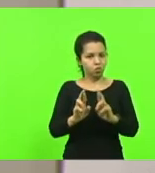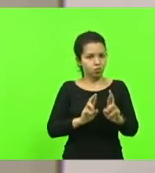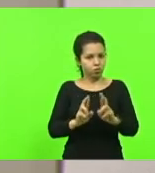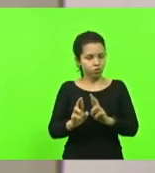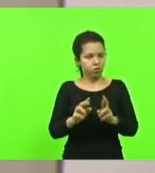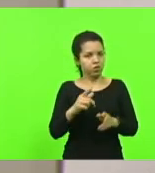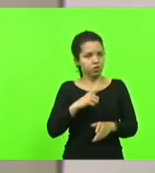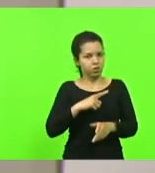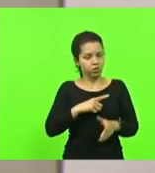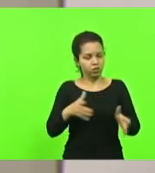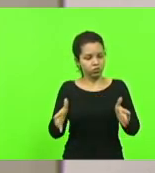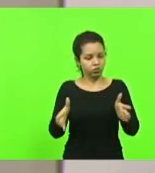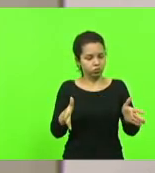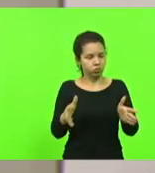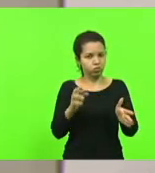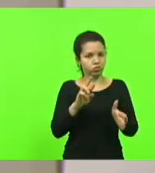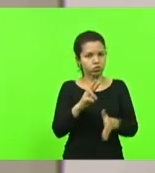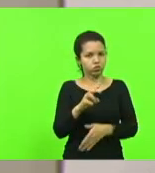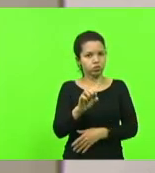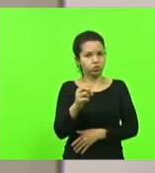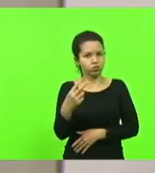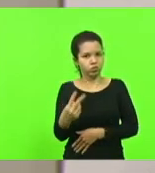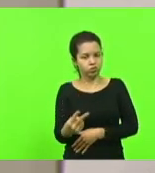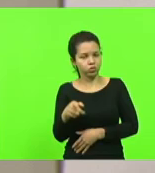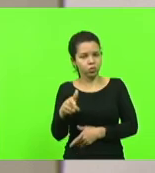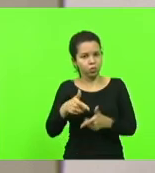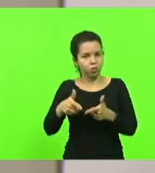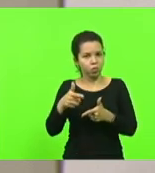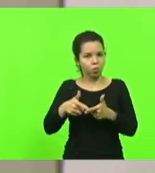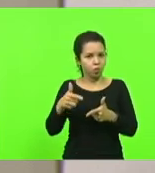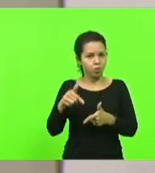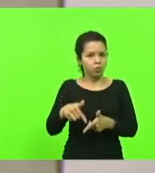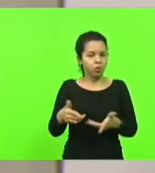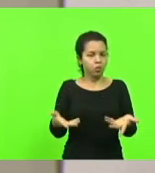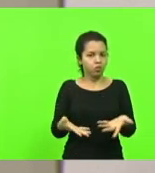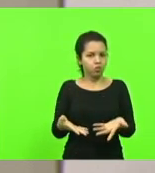um trecho na 282, que é o grande gargalo que nós temos hoje aqui na saída